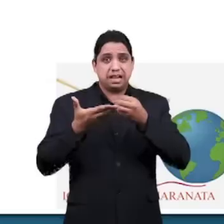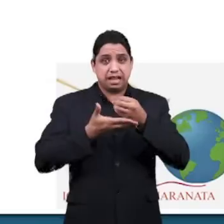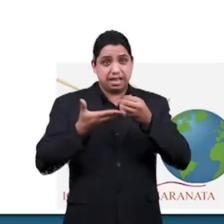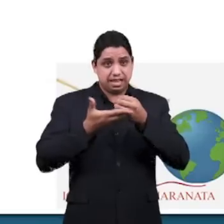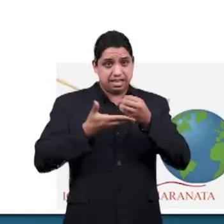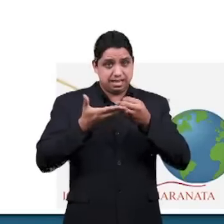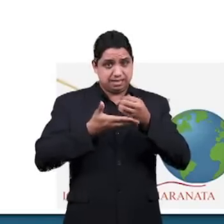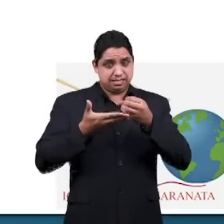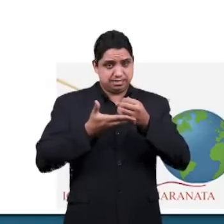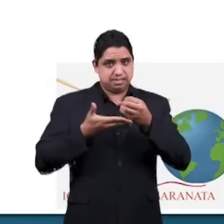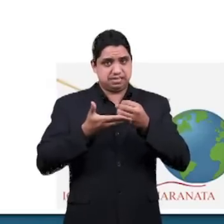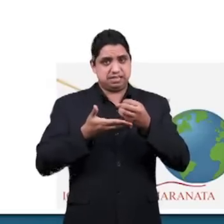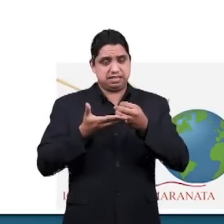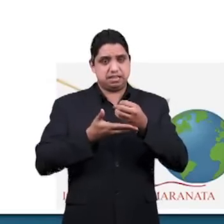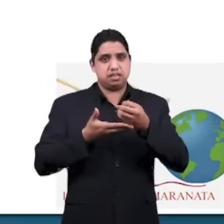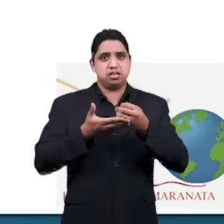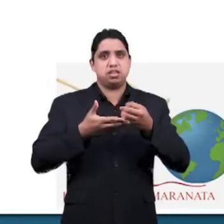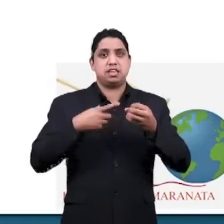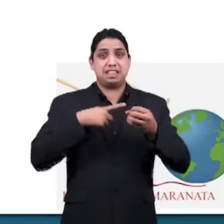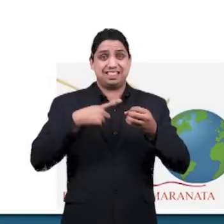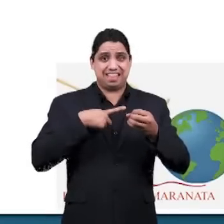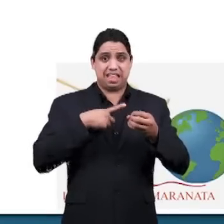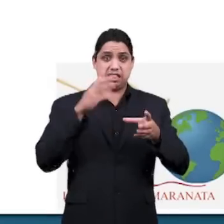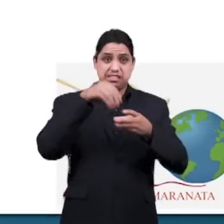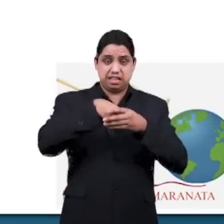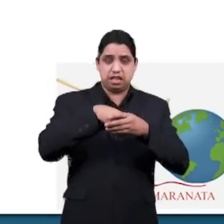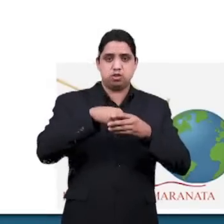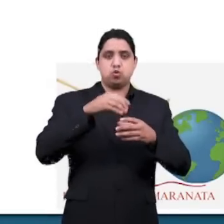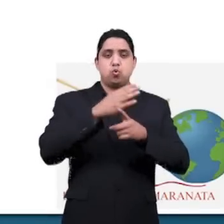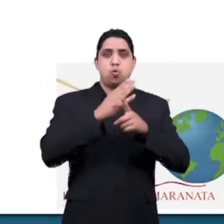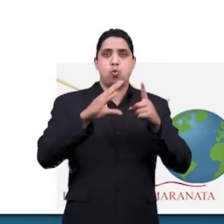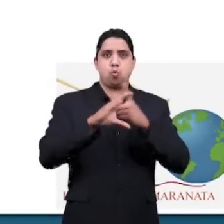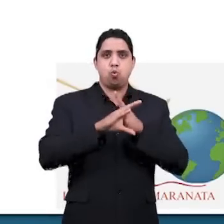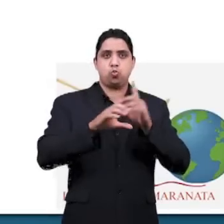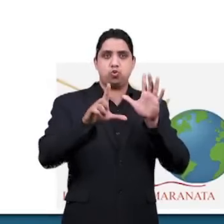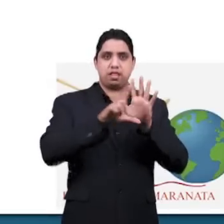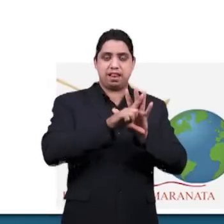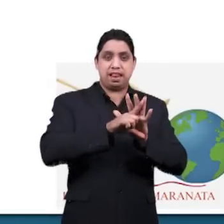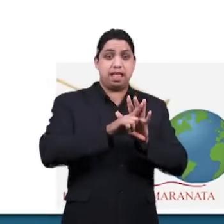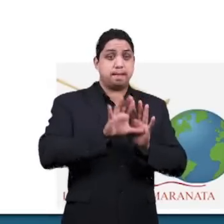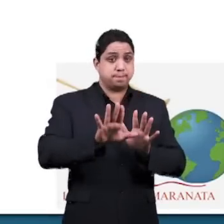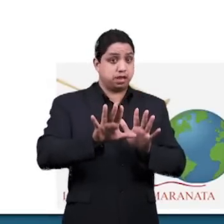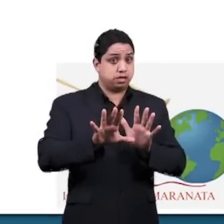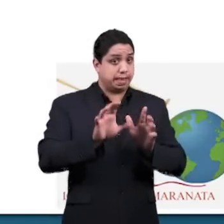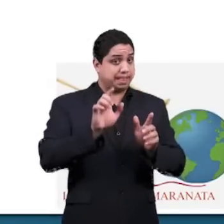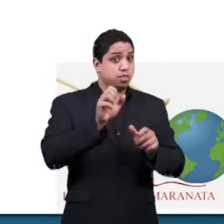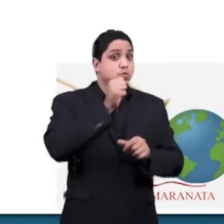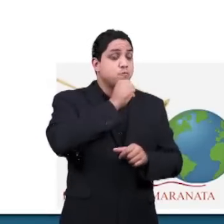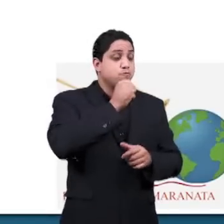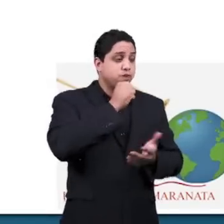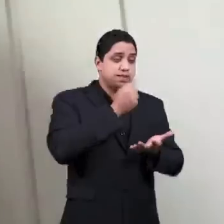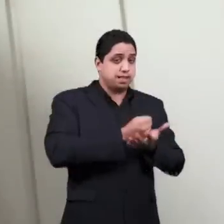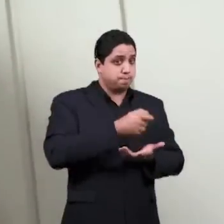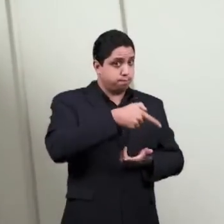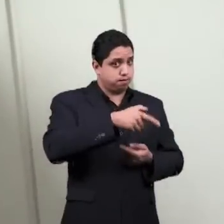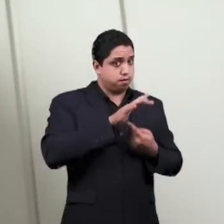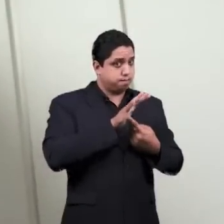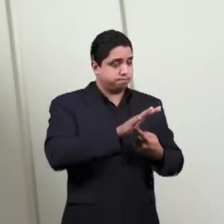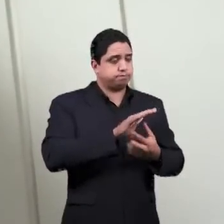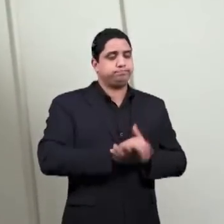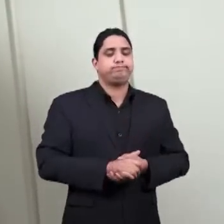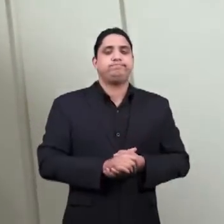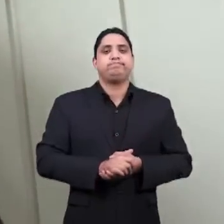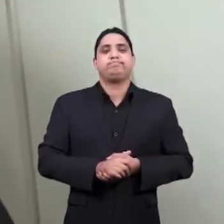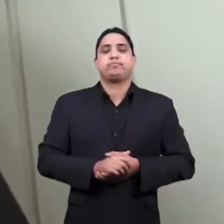como fundamentos na cerimônia do culto da lei, e isso no Velho Testamento. E para